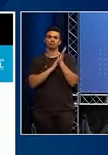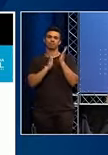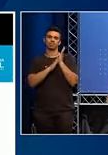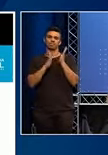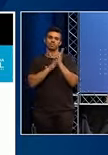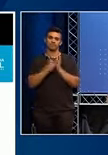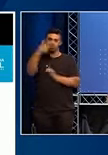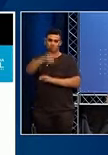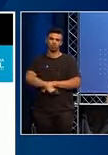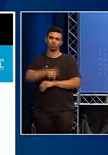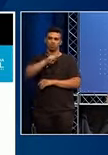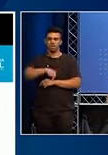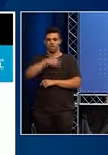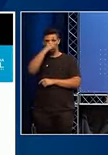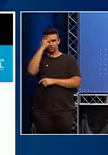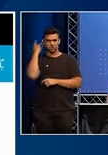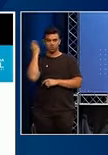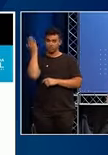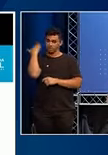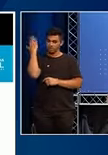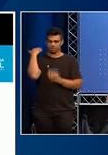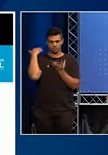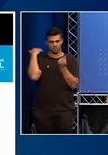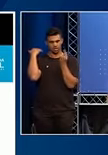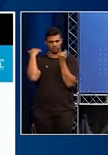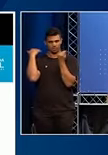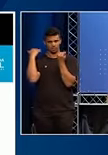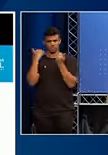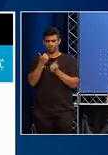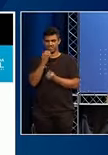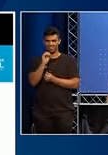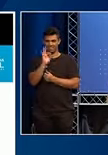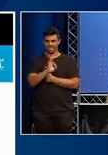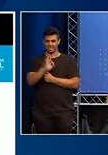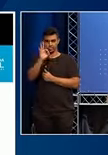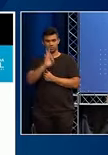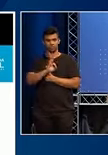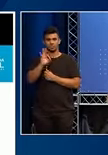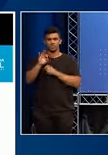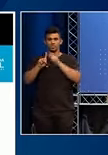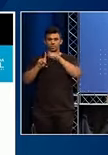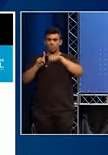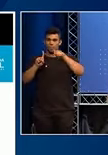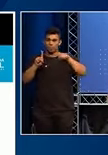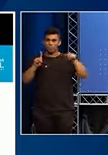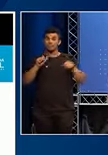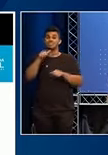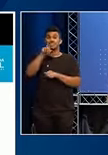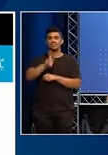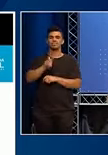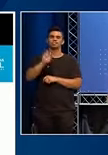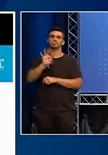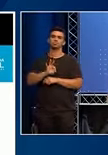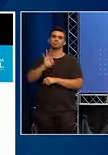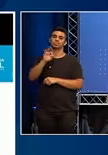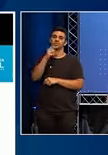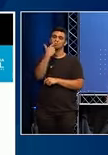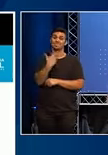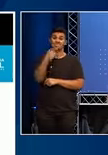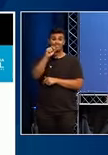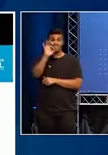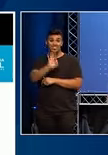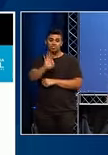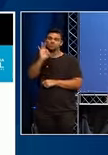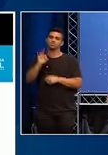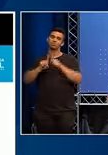são pessoas que, quando pegavam dinheiro, pegavam a 10% ao mês, 15% ao mês, 20% ao